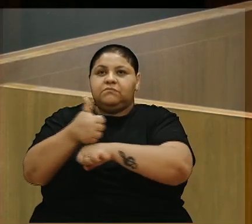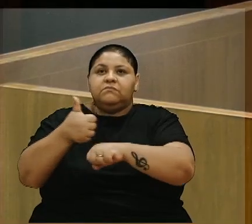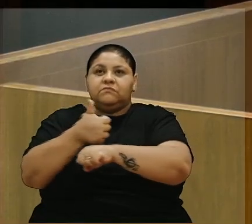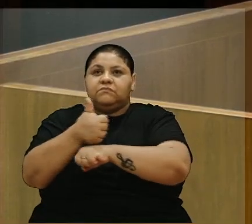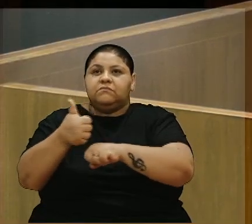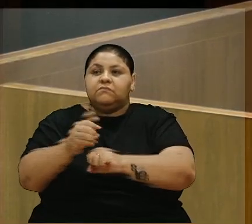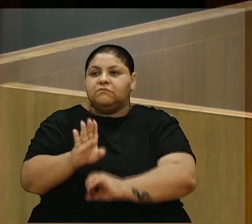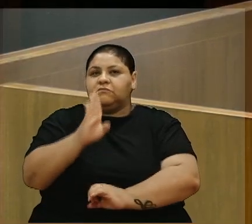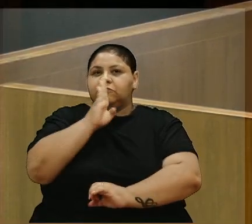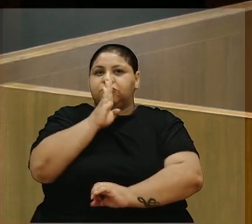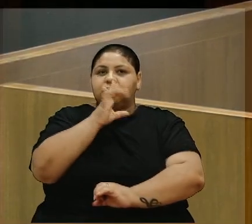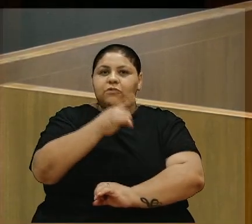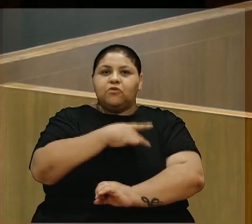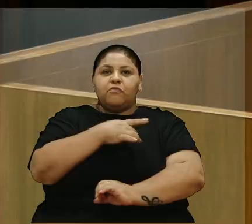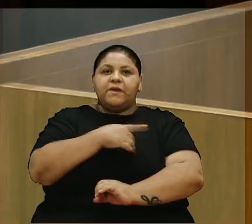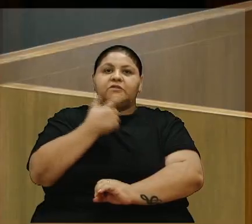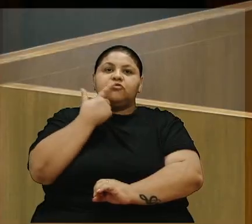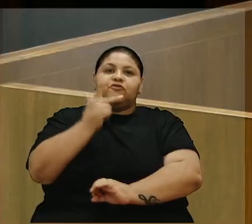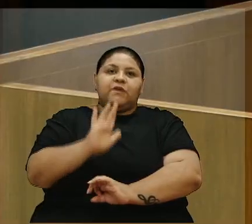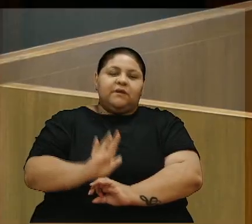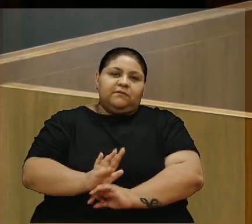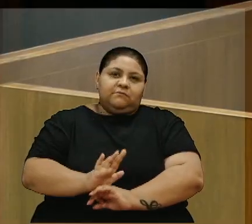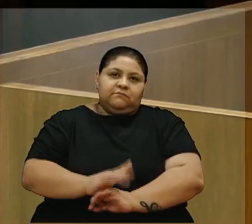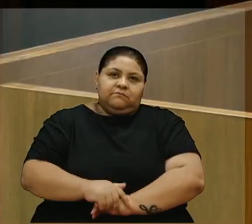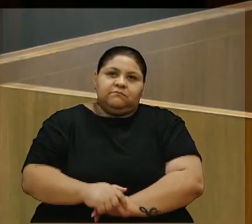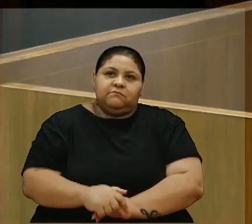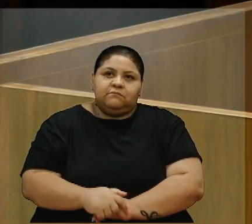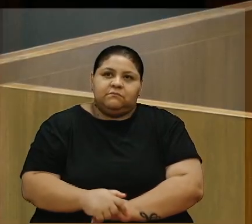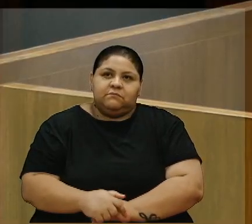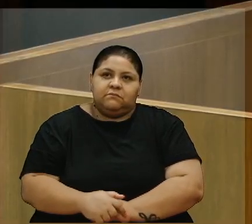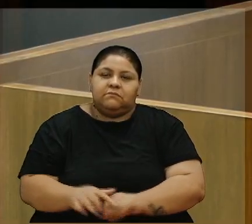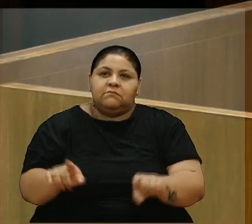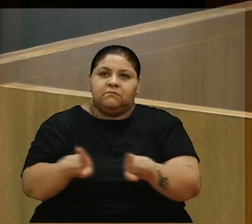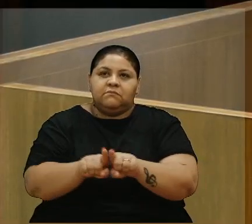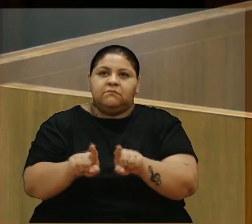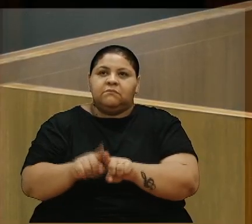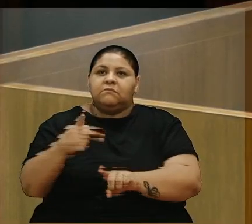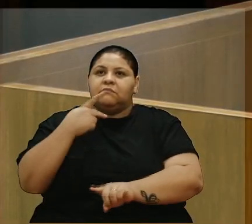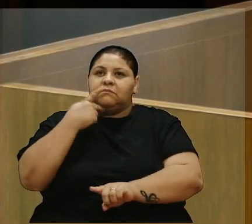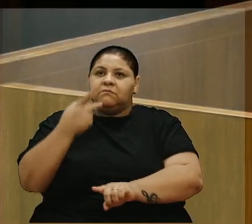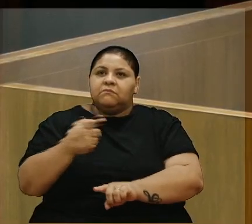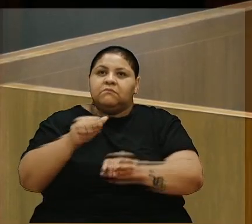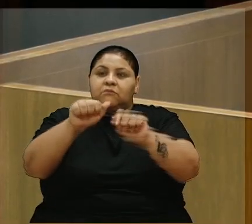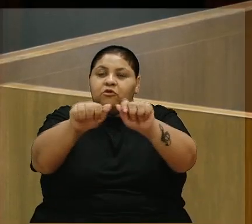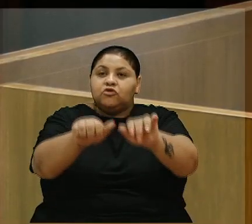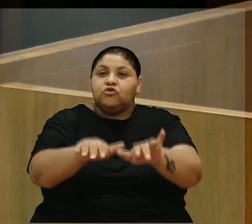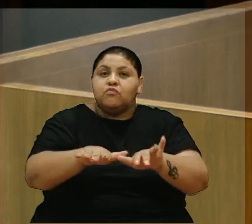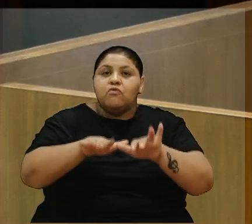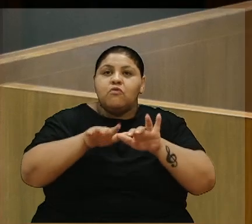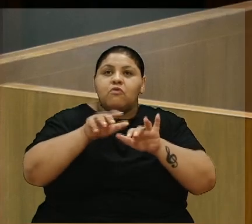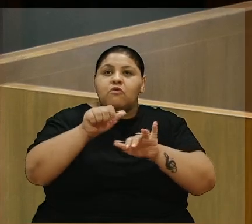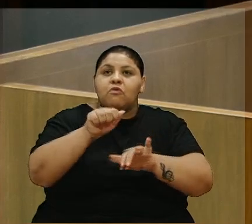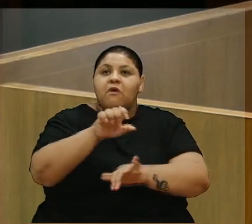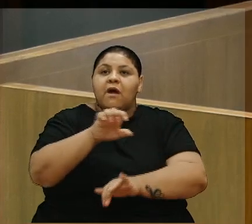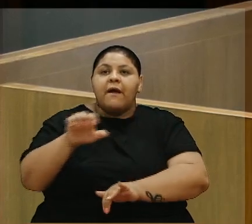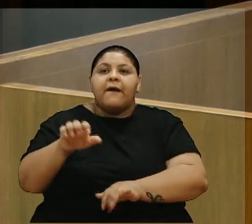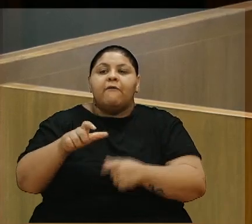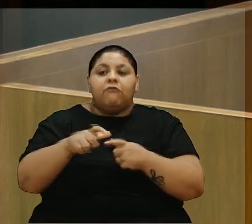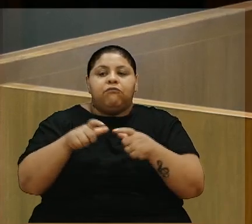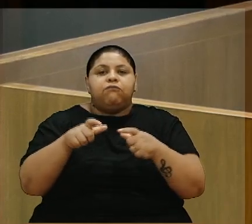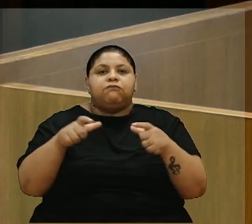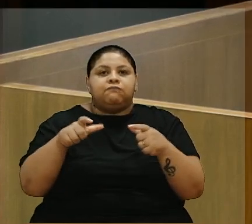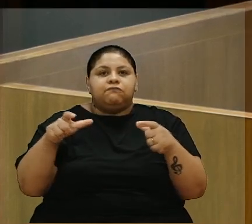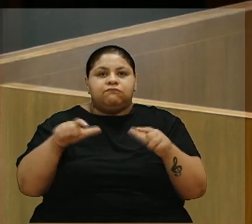ficando omissos e com medo de falar alguma coisa. Venho aqui também falar do nosso público AE. Está crescendo, né, e as